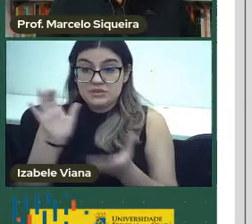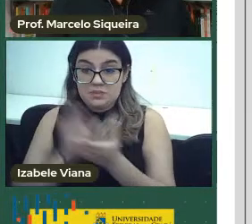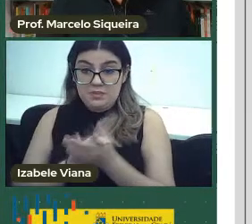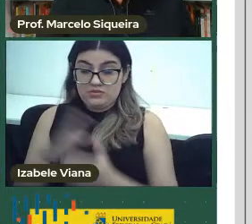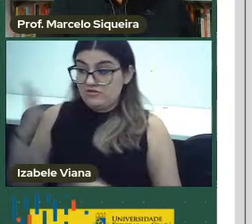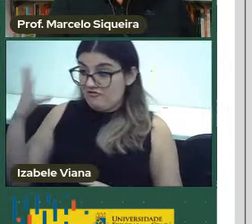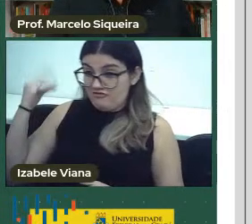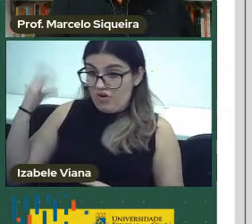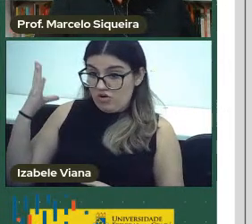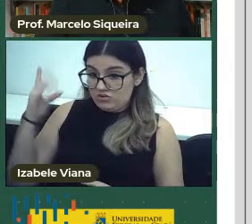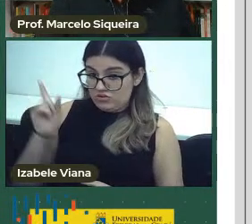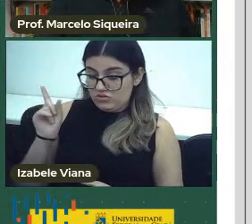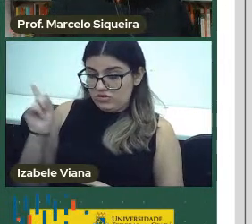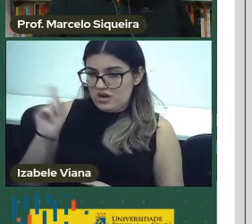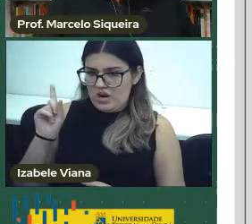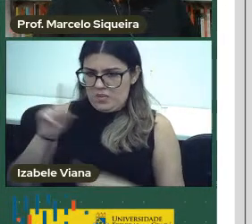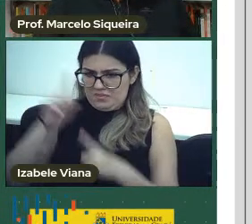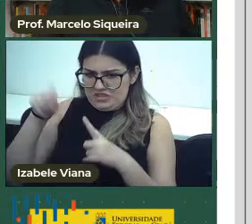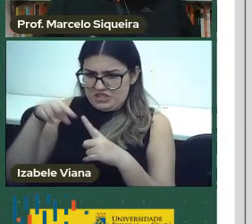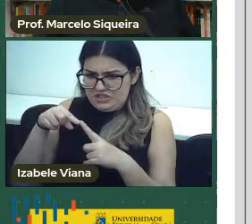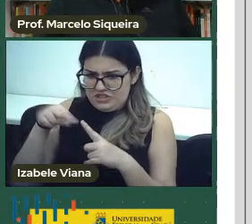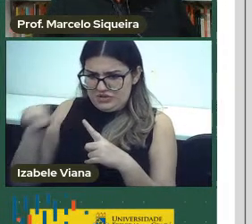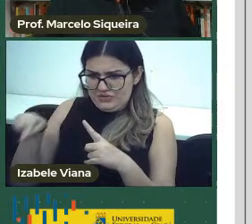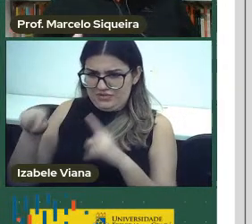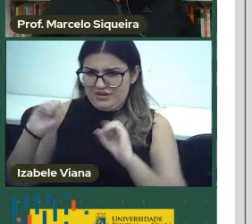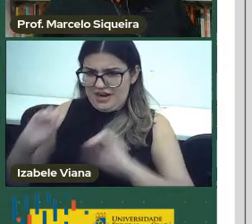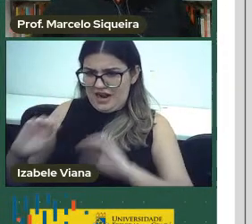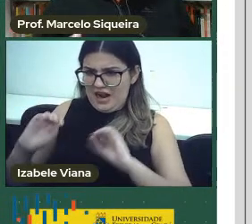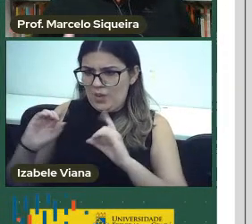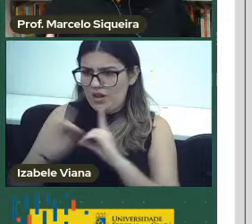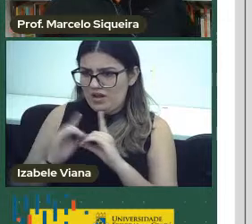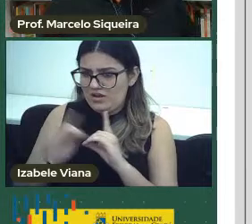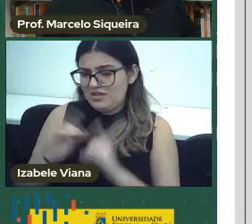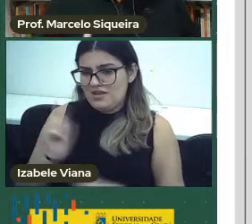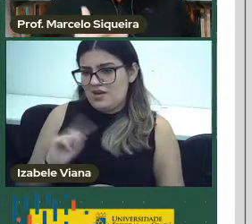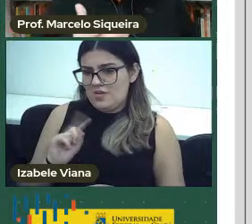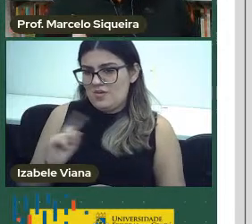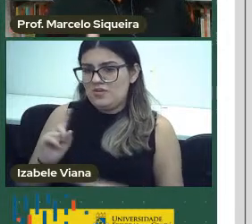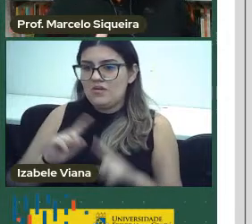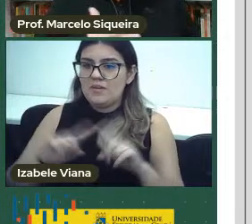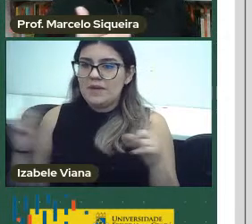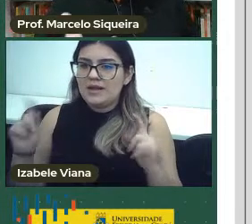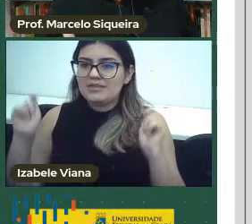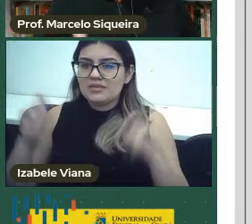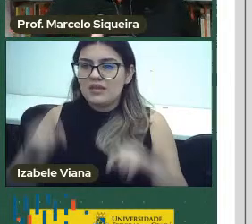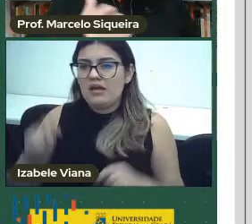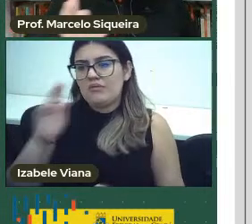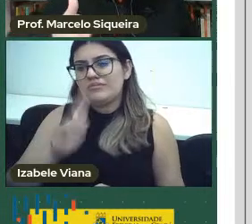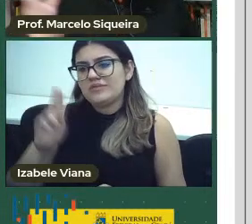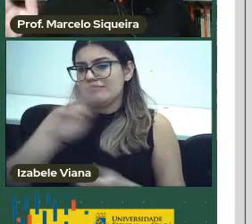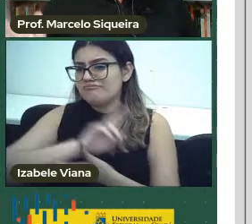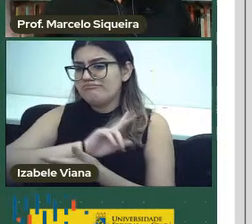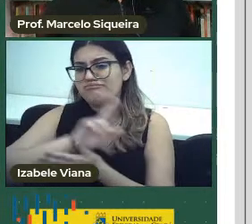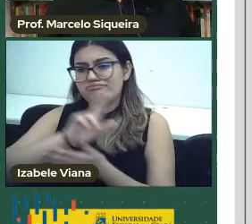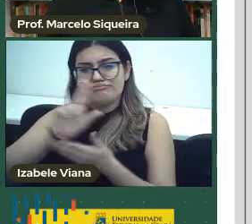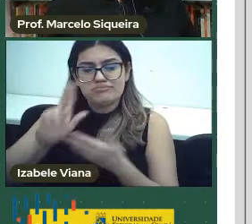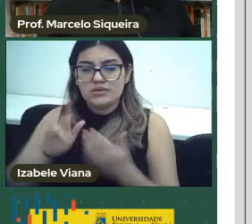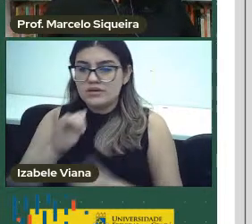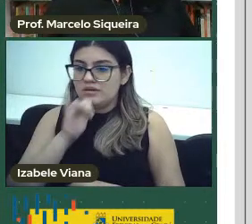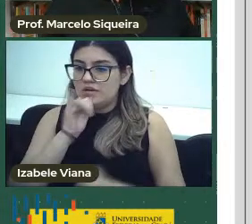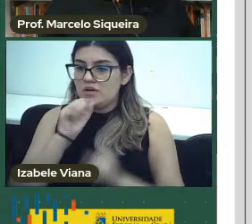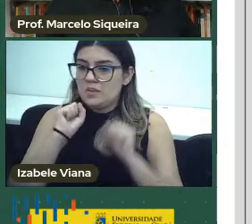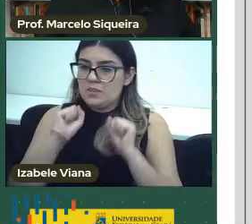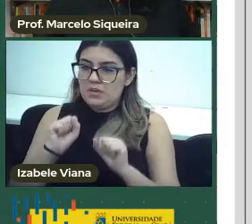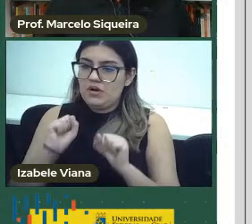essa intenção dela, né? Mas, ou seja, os usos podem ser diversos. Essa fotografia pode, por exemplo, ir para uma agência de